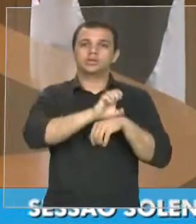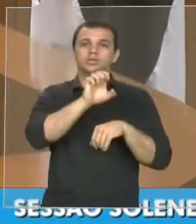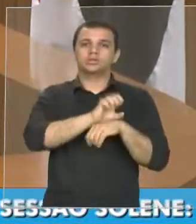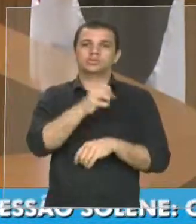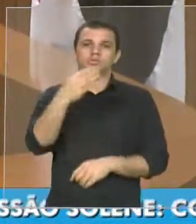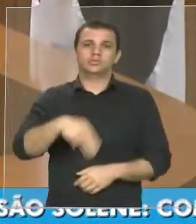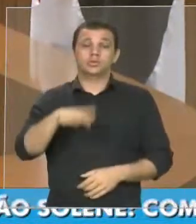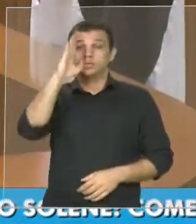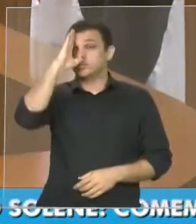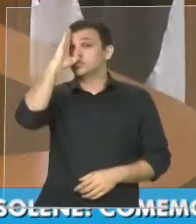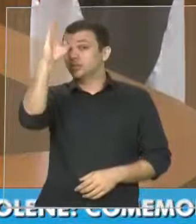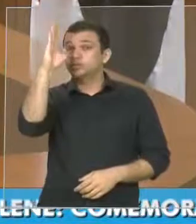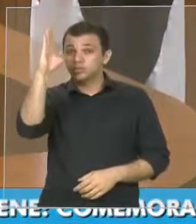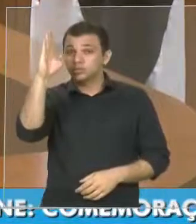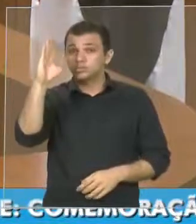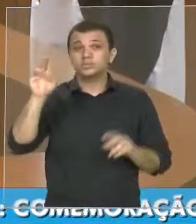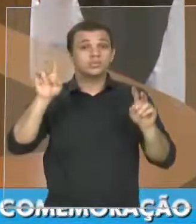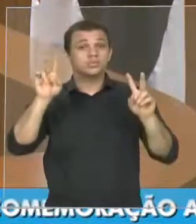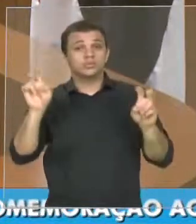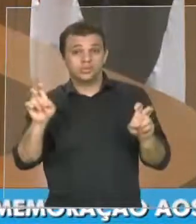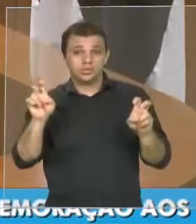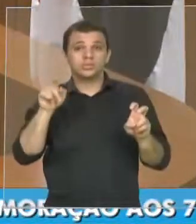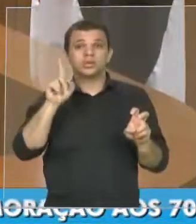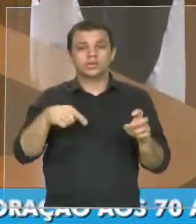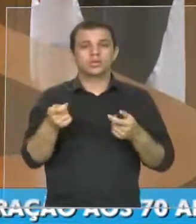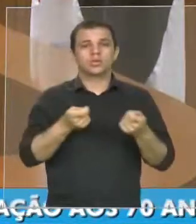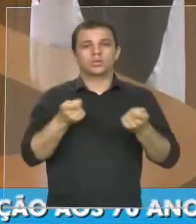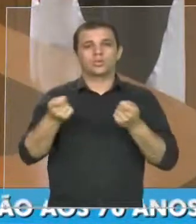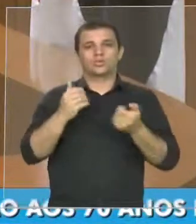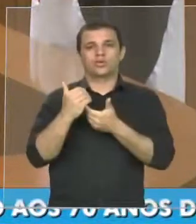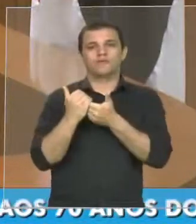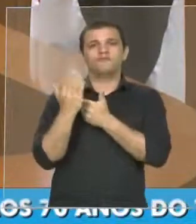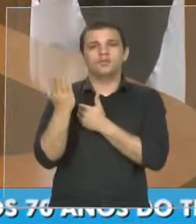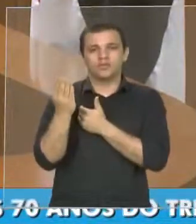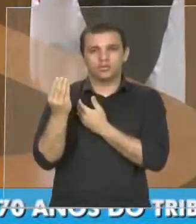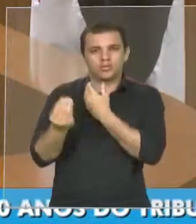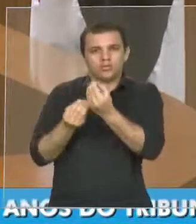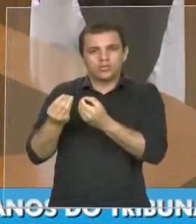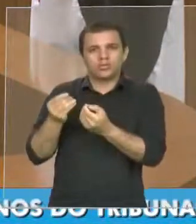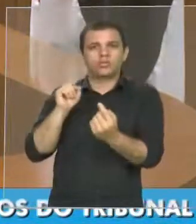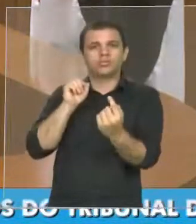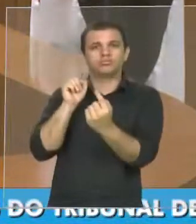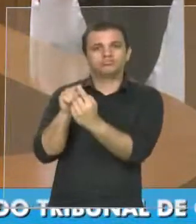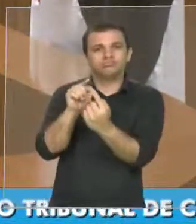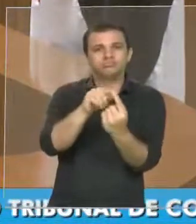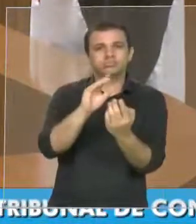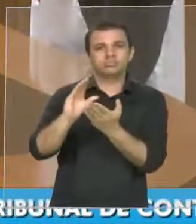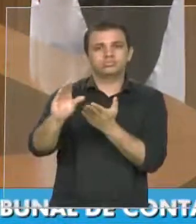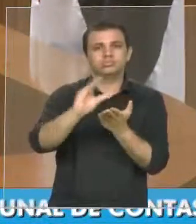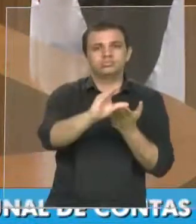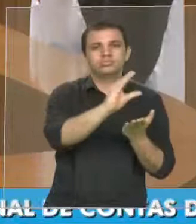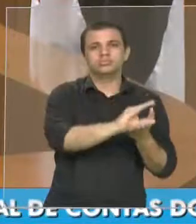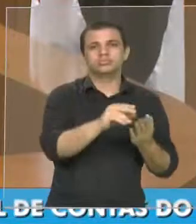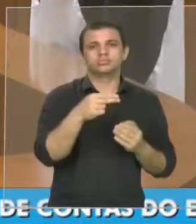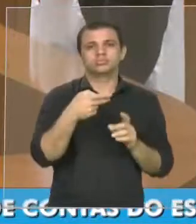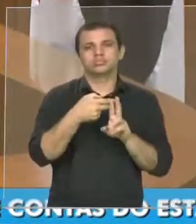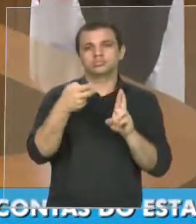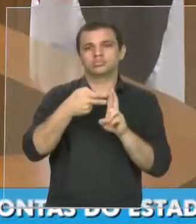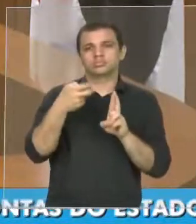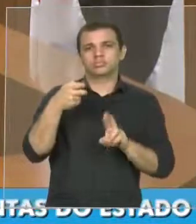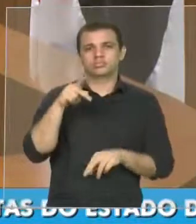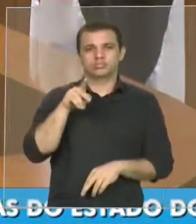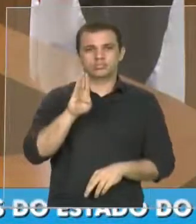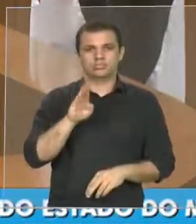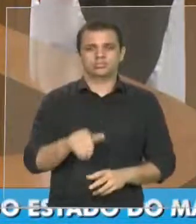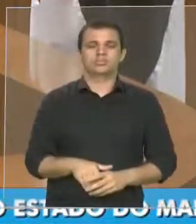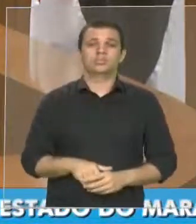em especial no que diz respeito ao controle externo da aplicação dos recursos públicos. Então, por esta razão, e